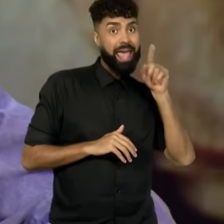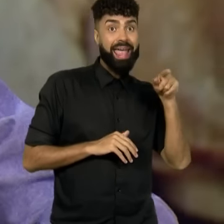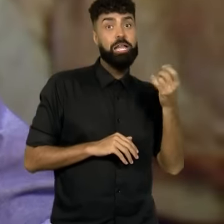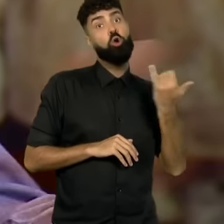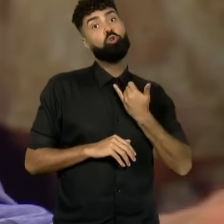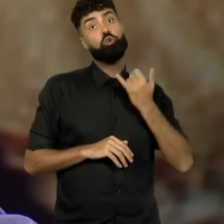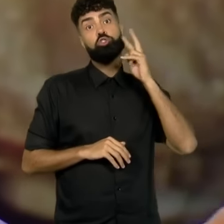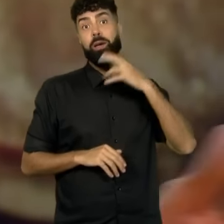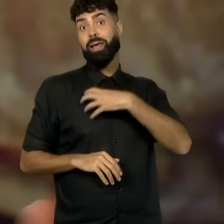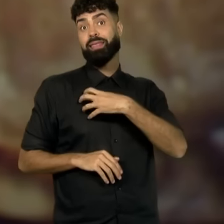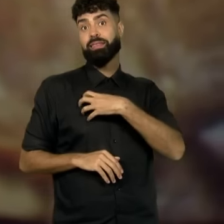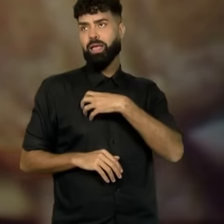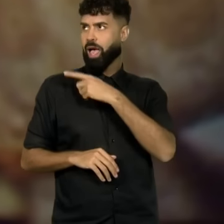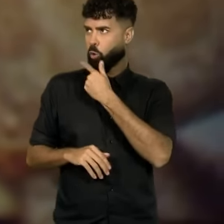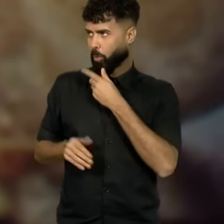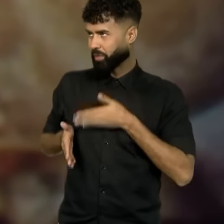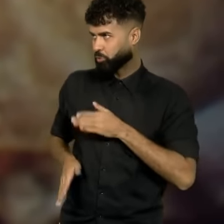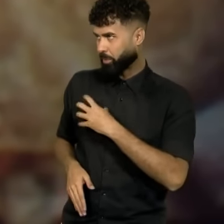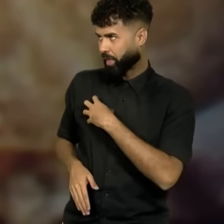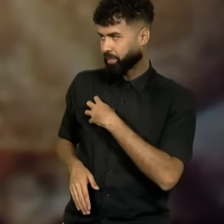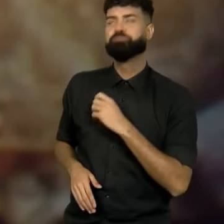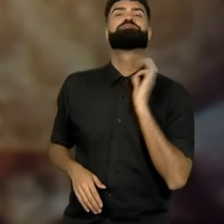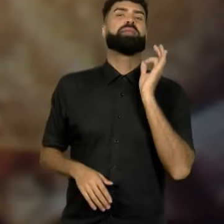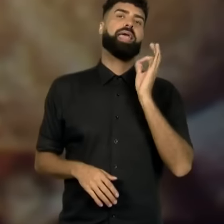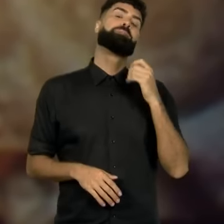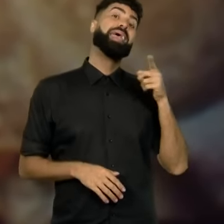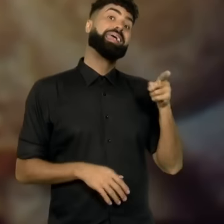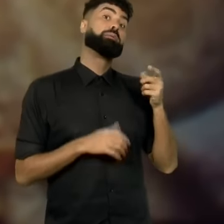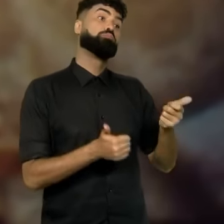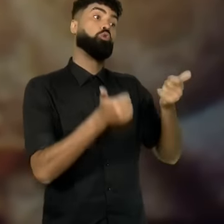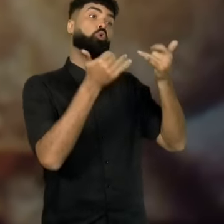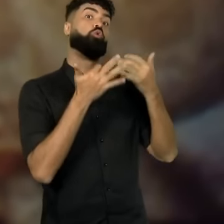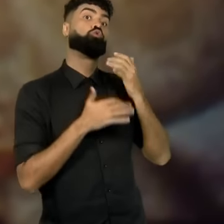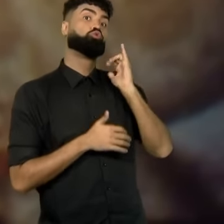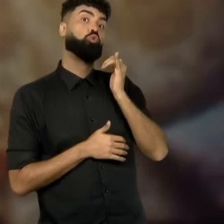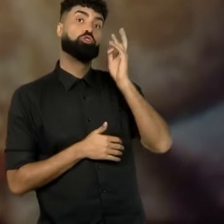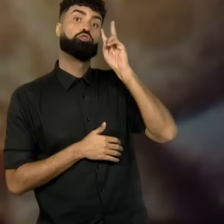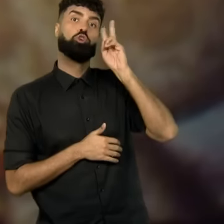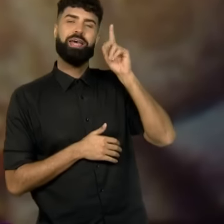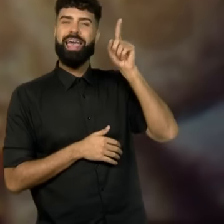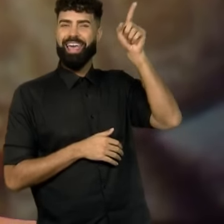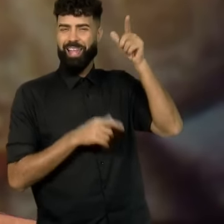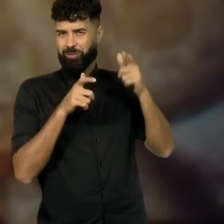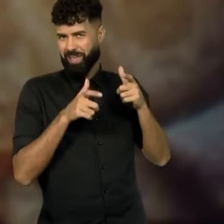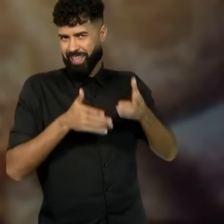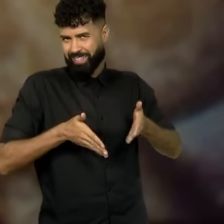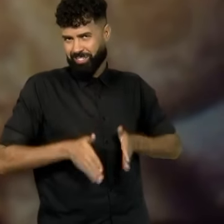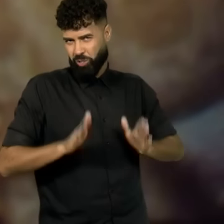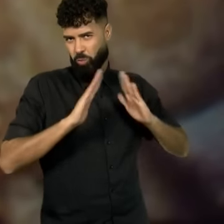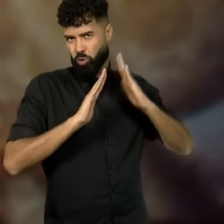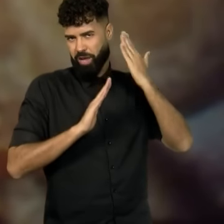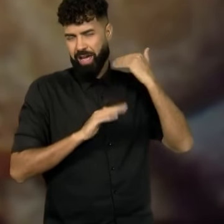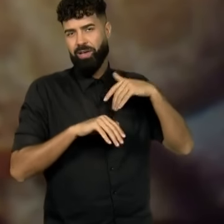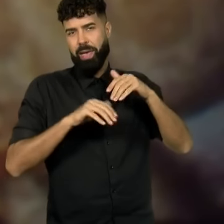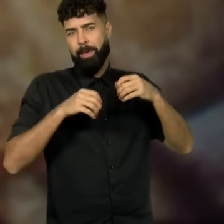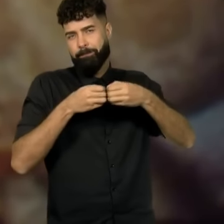era baiano? Ele era baiano. E ele me conta a seguinte história, que lá na região onde ele morava, era uma região litorânea,